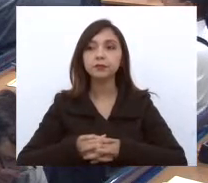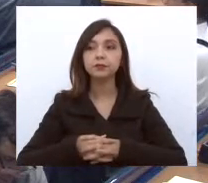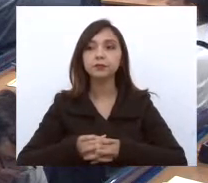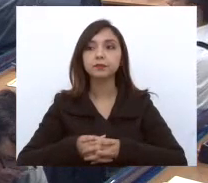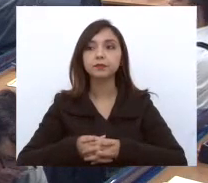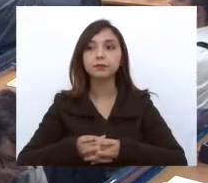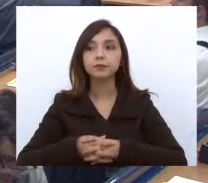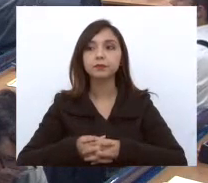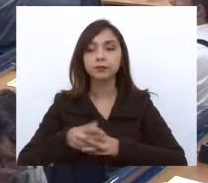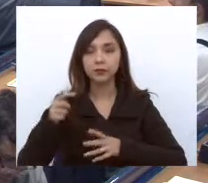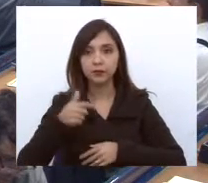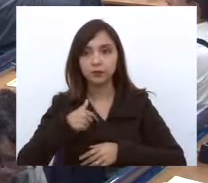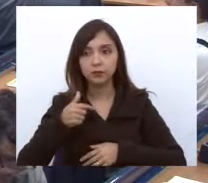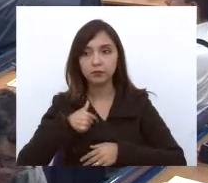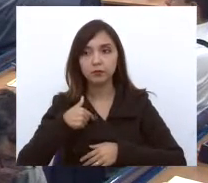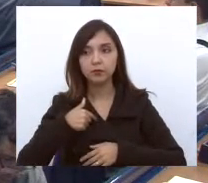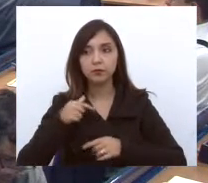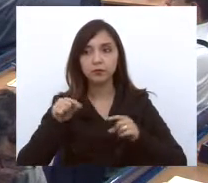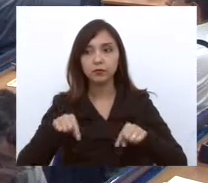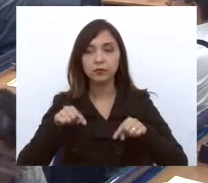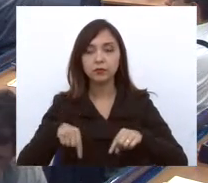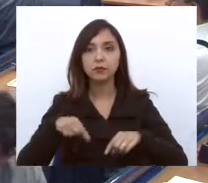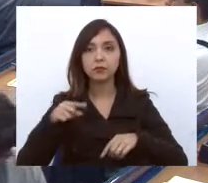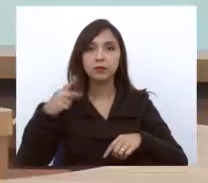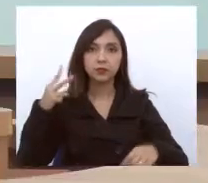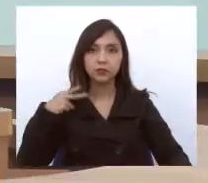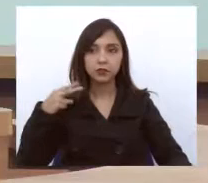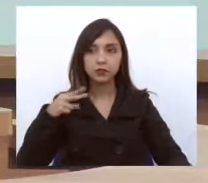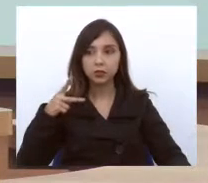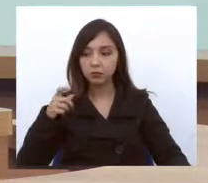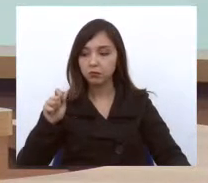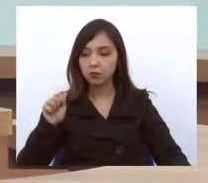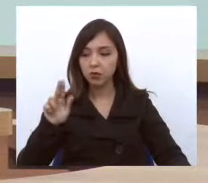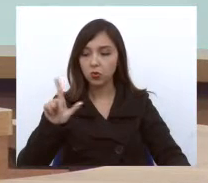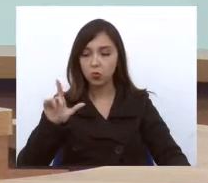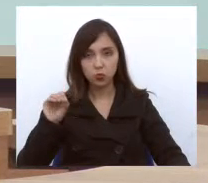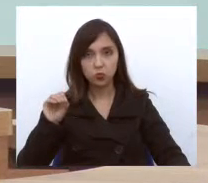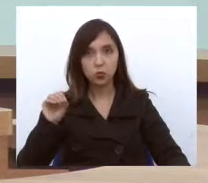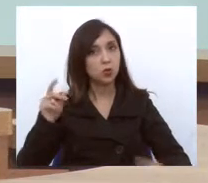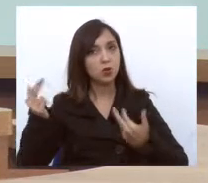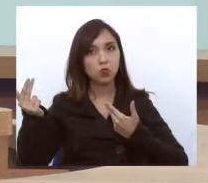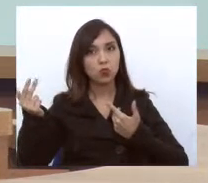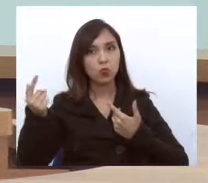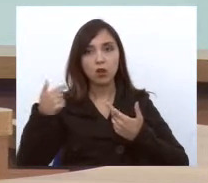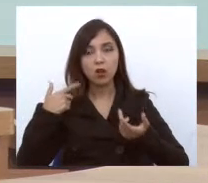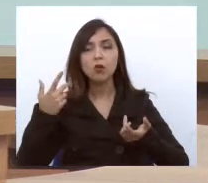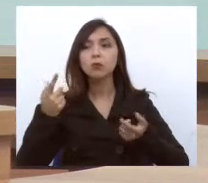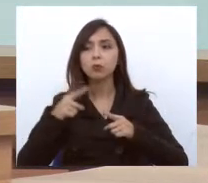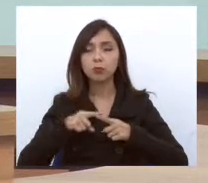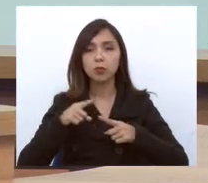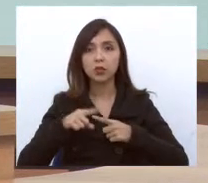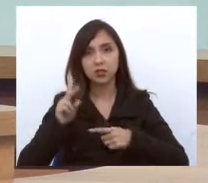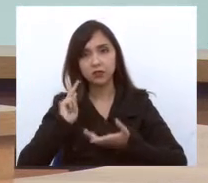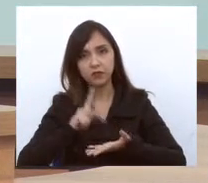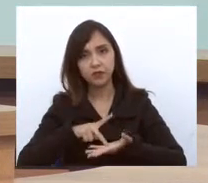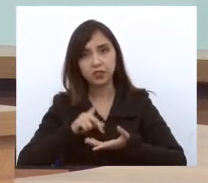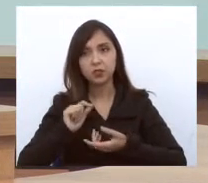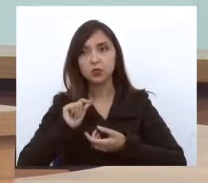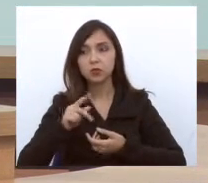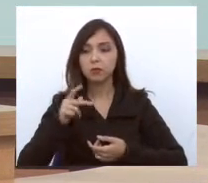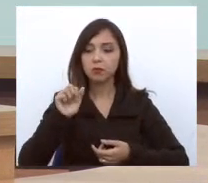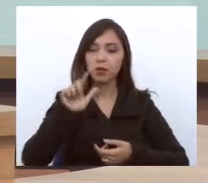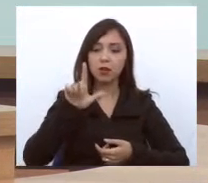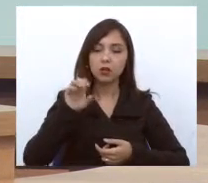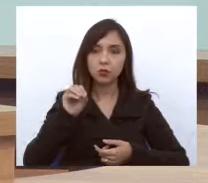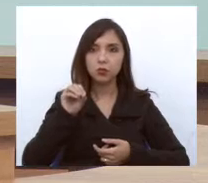presidente, eu faço as palavras do vereador Paulo Sérgio, minhas também. E na realidade, o que acontece, vereador Paulo